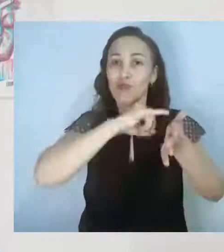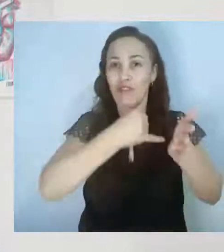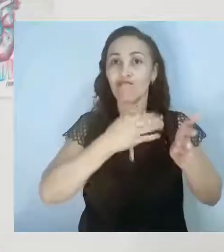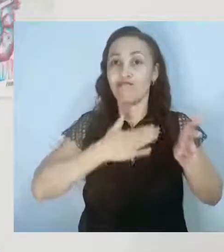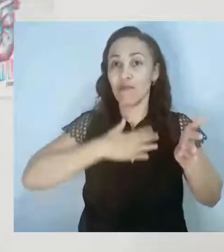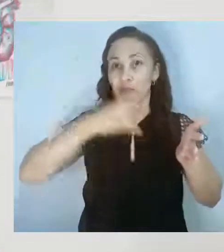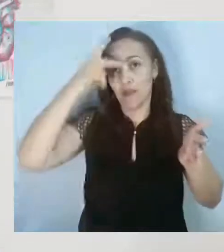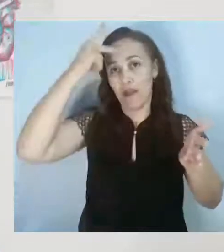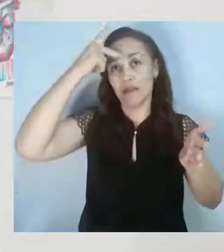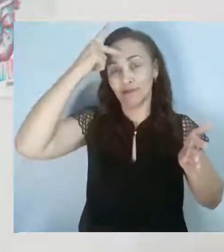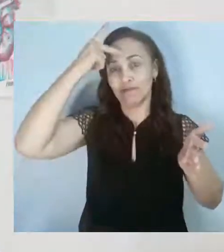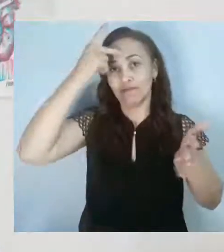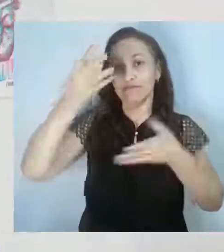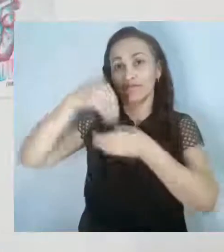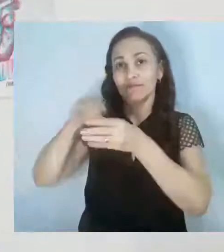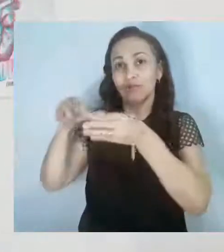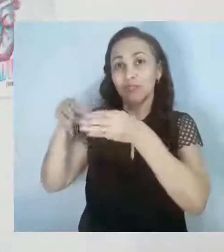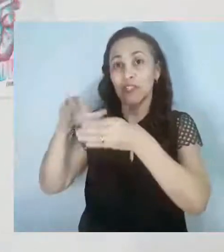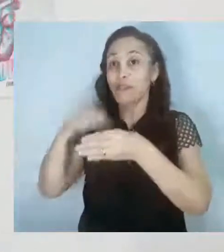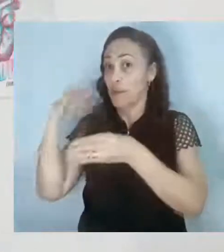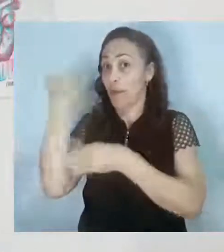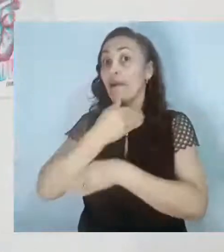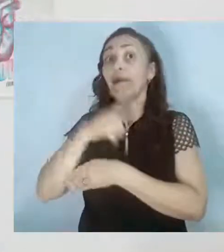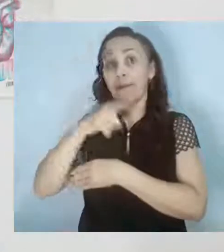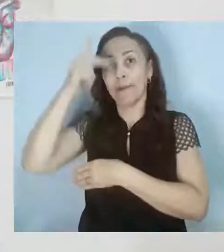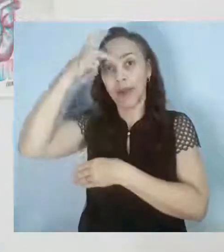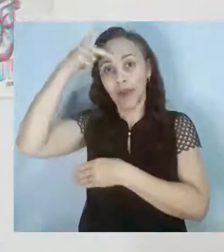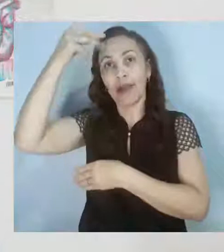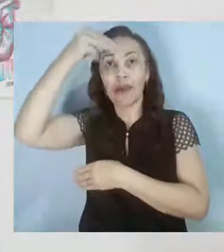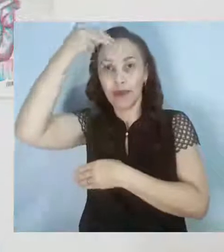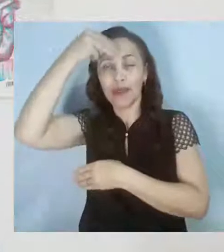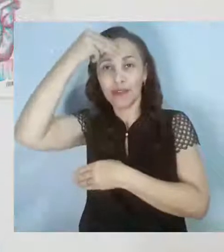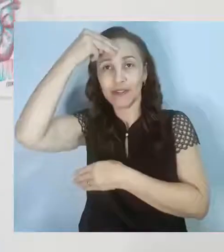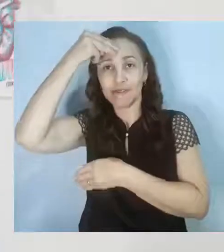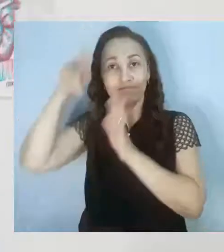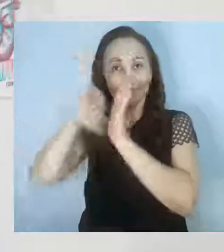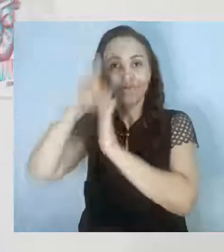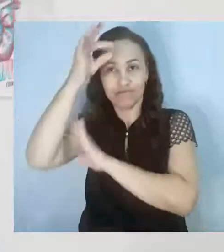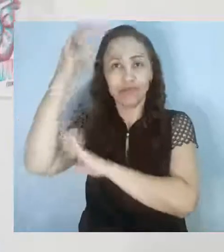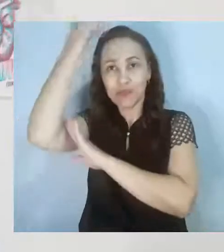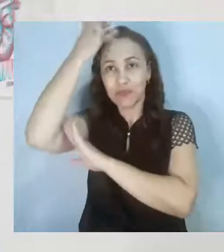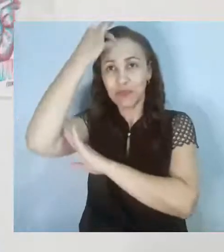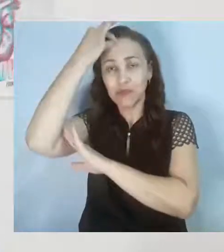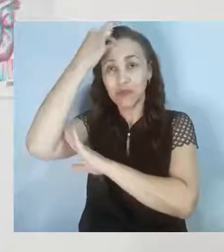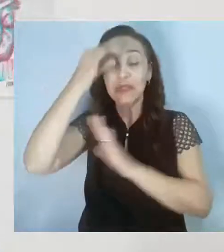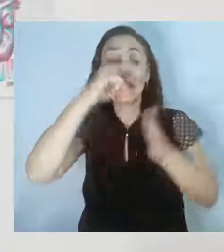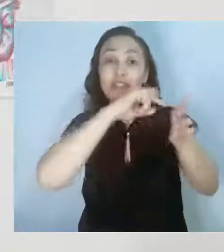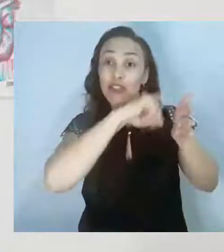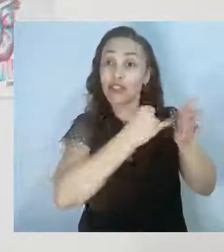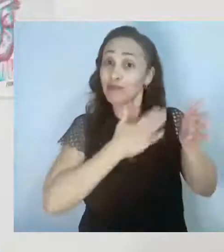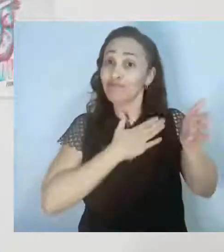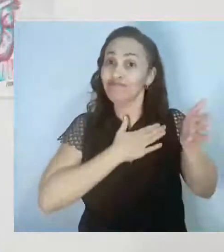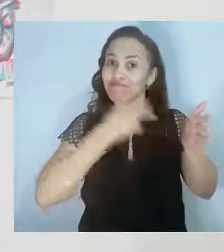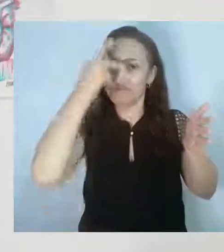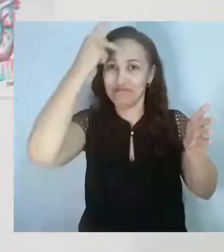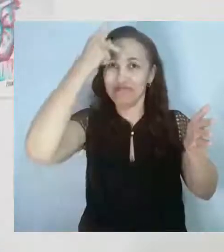padrinho. Na comunidade de Filhos de Maria nós temos padrinhos, madrinhas espirituais, e o São José é o meu padrinho.